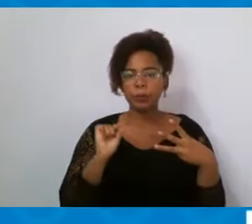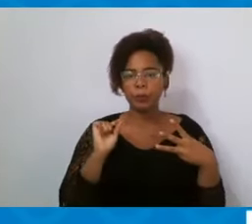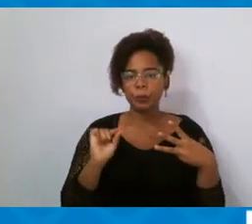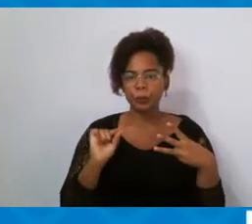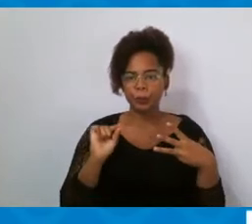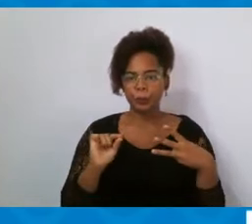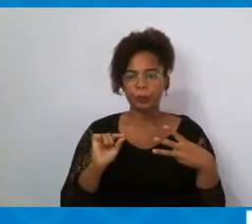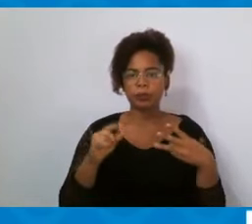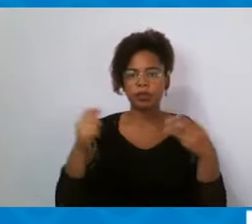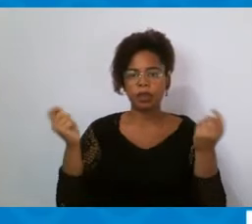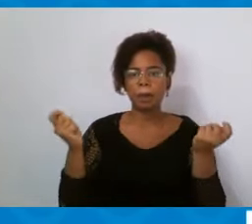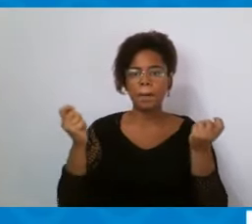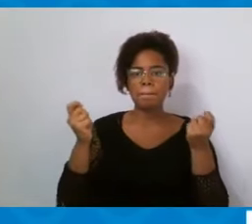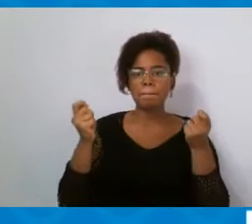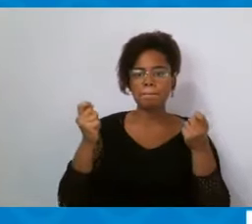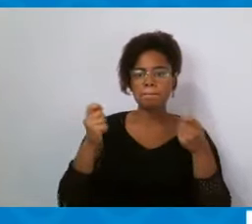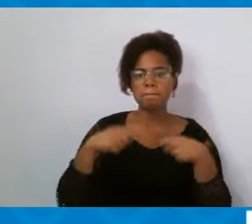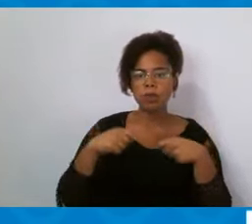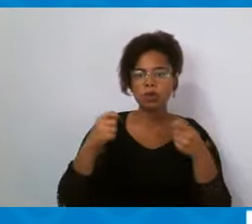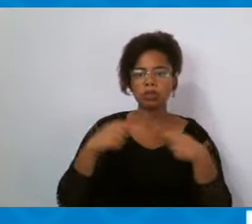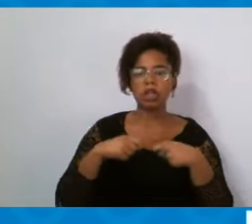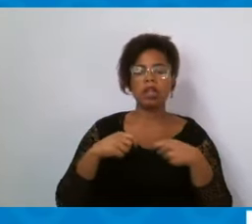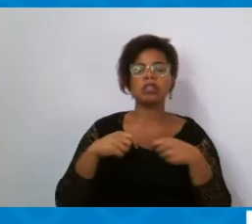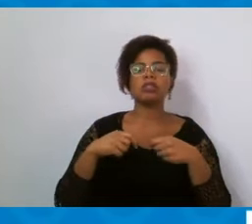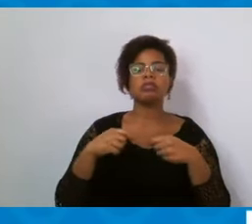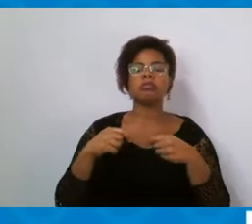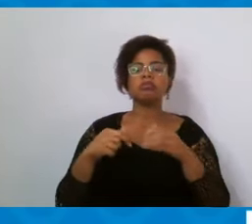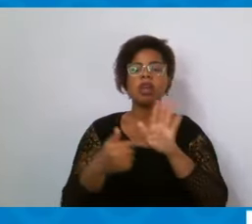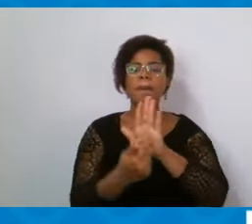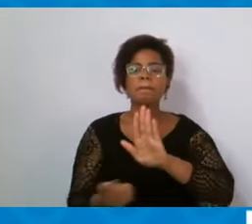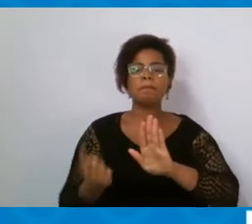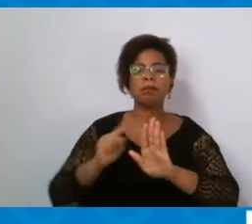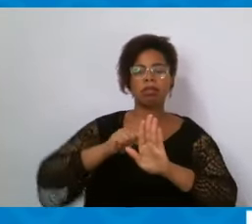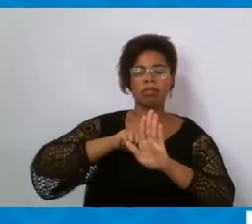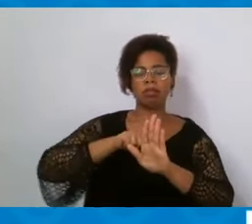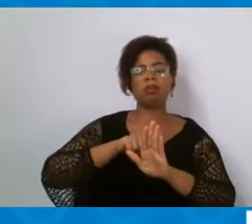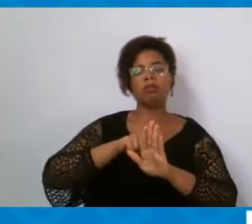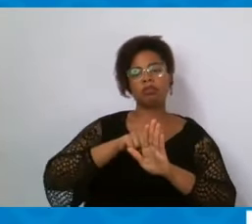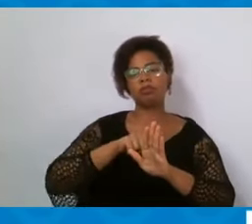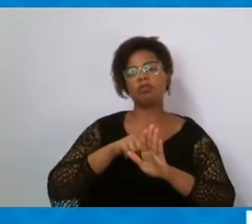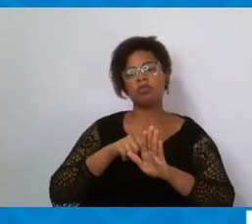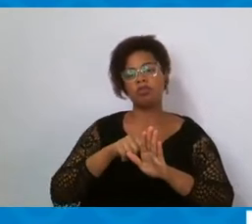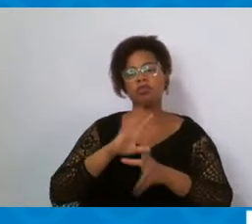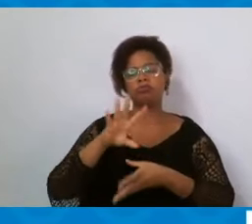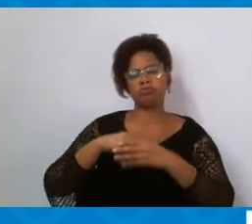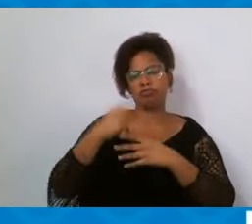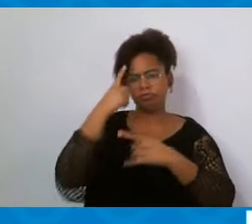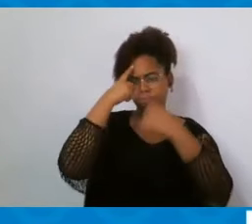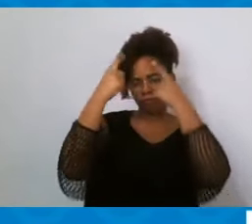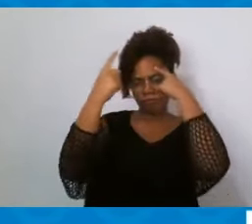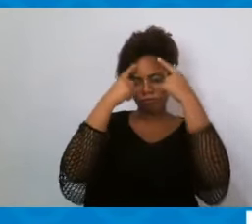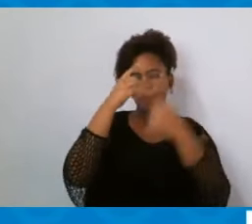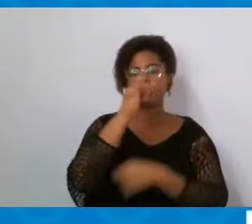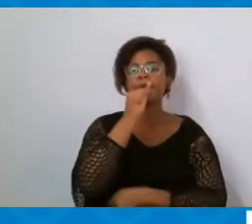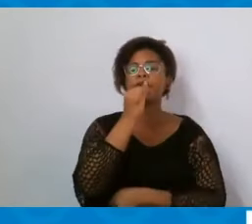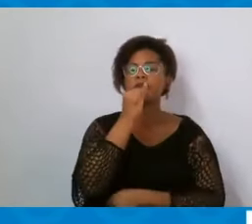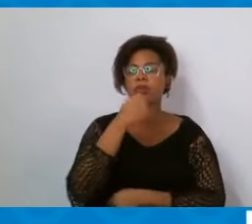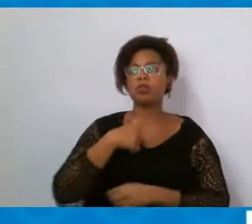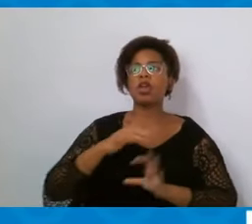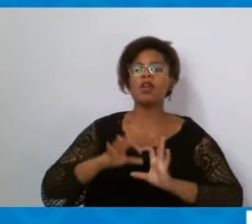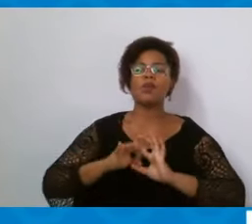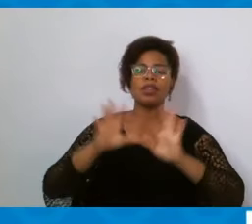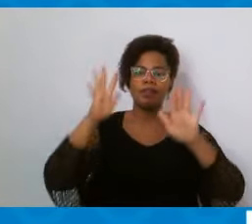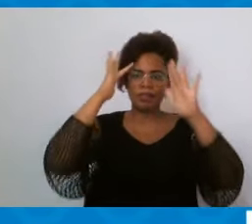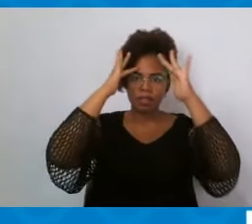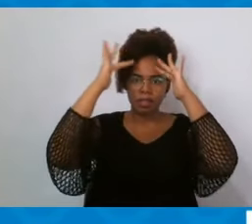potência metafórica dos aspectos criativos. Né? Eu crio muito mais acentuadamente quando eu consigo não